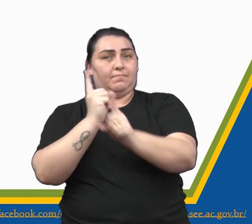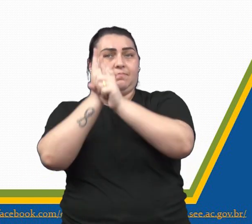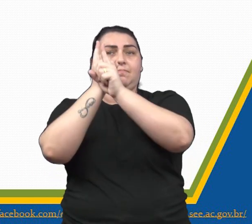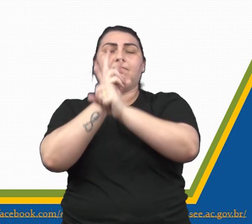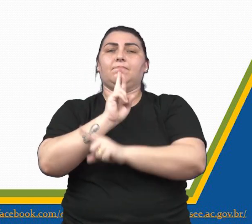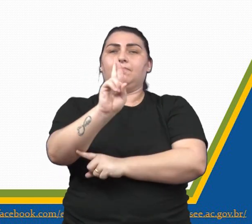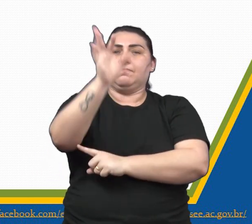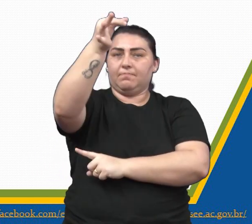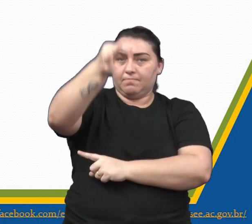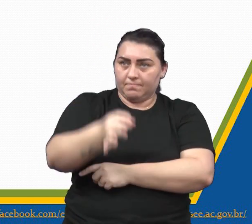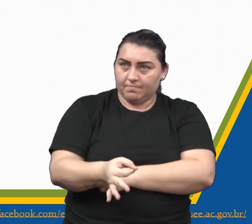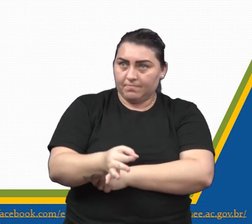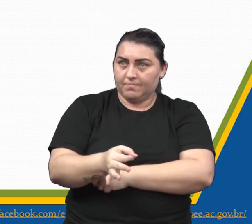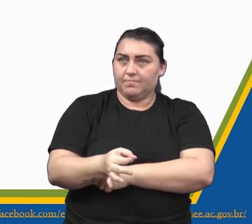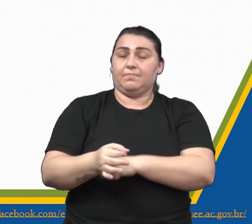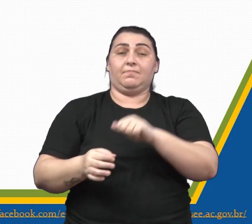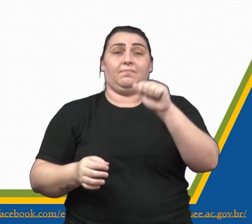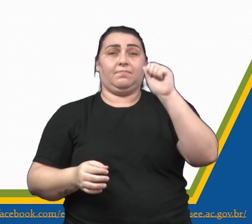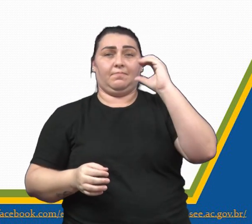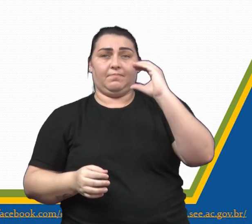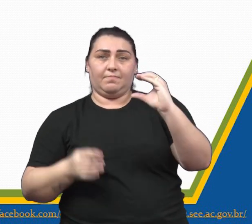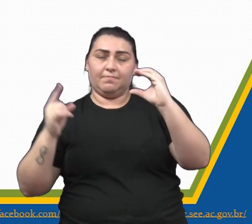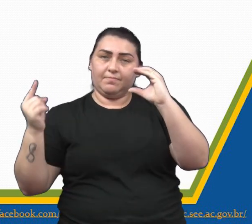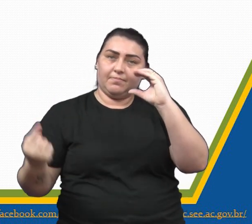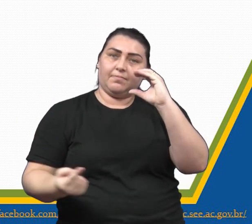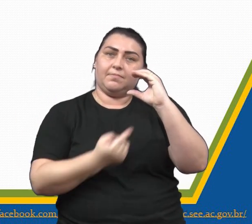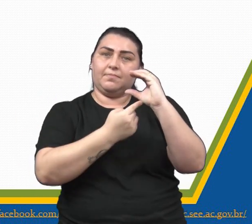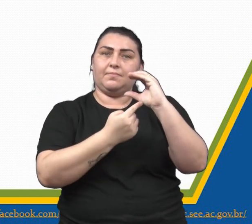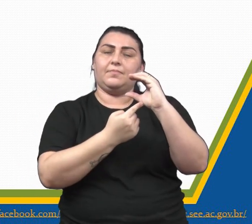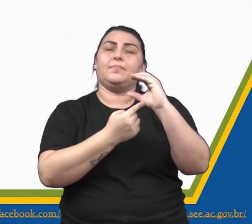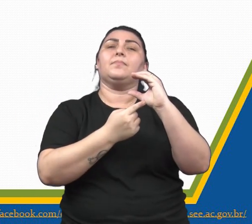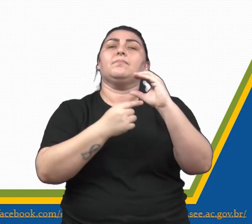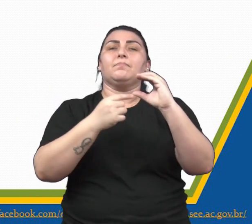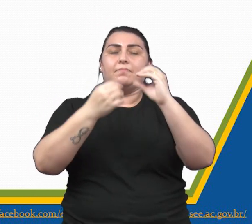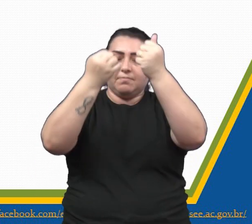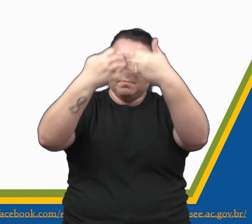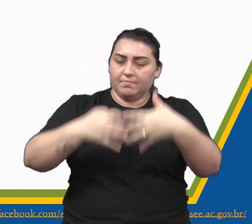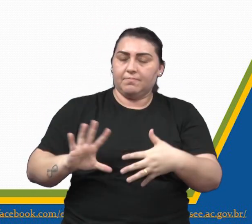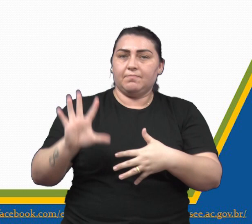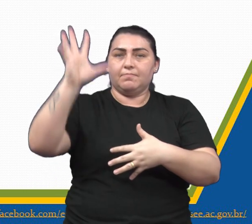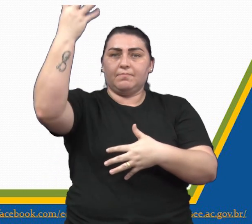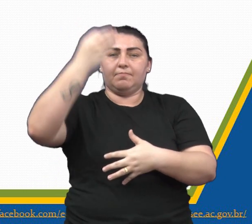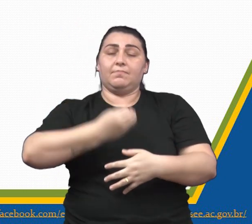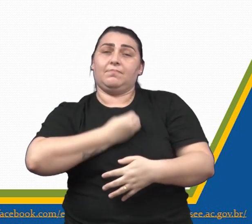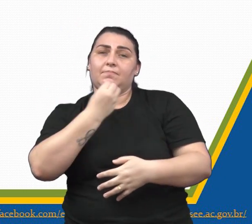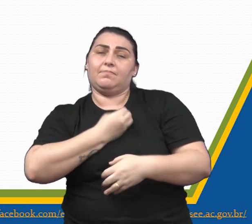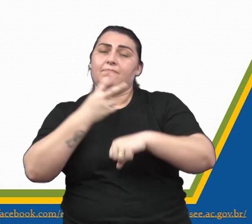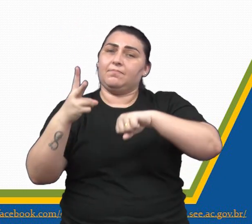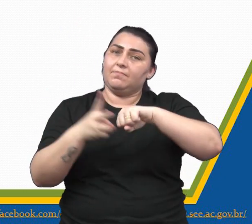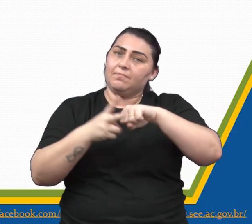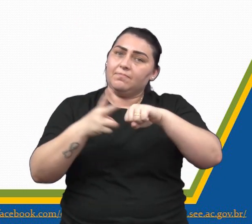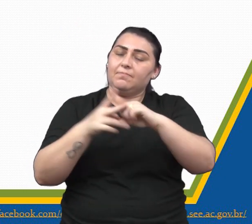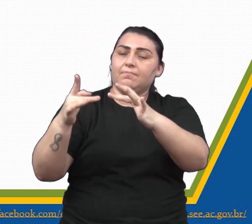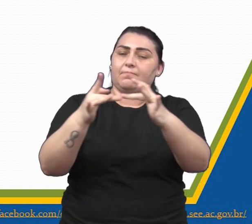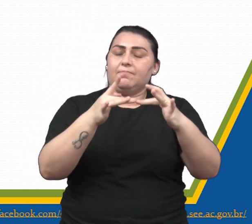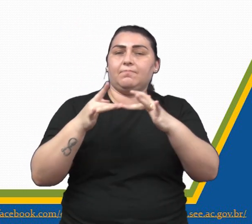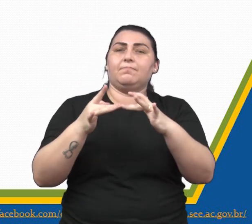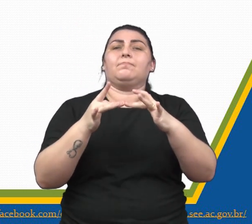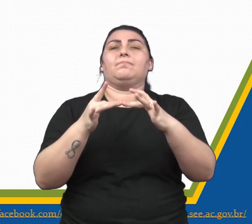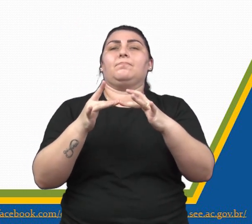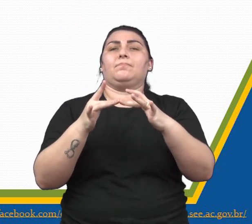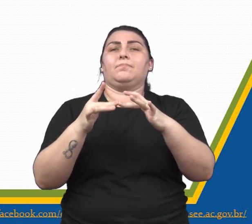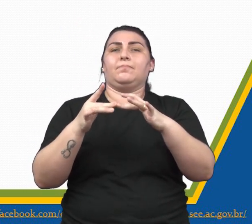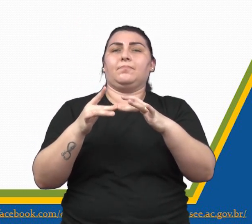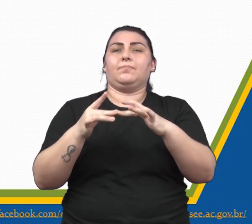correta, pois se o relato pessoal narra acontecimentos vividos, os verbos seguem no pretérito